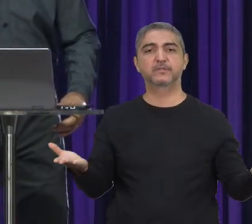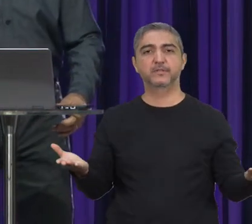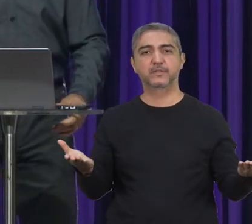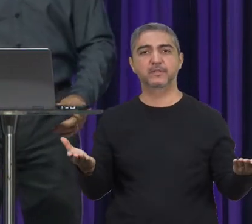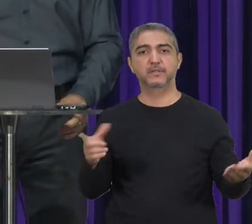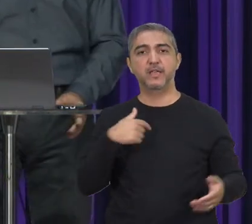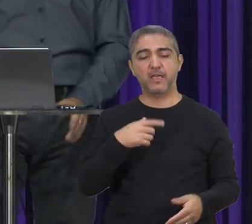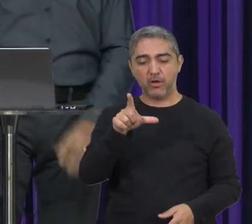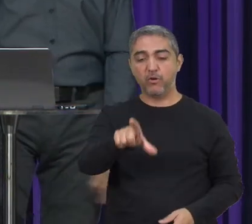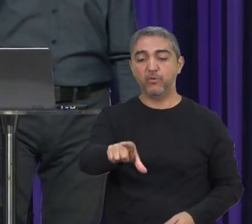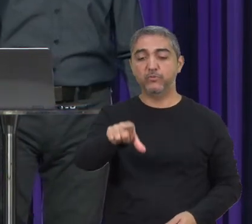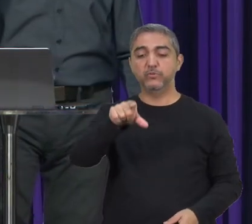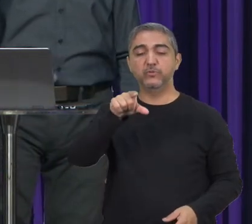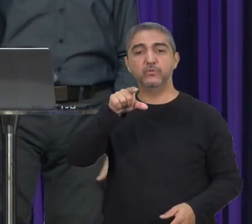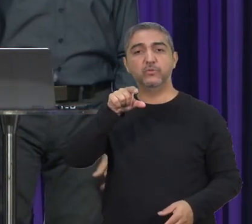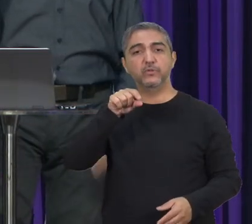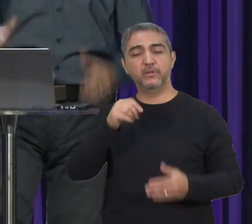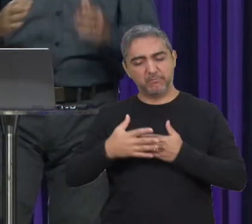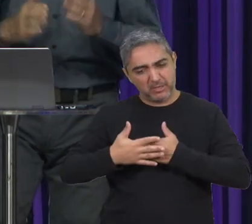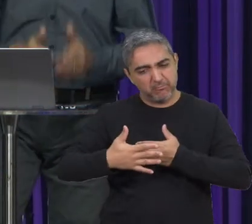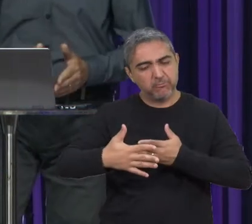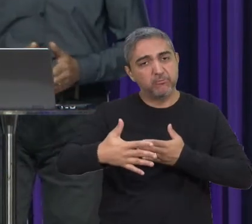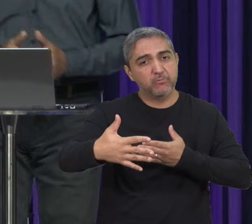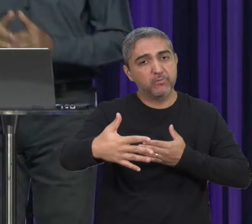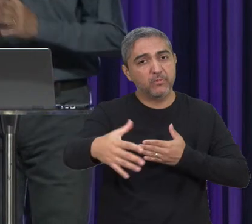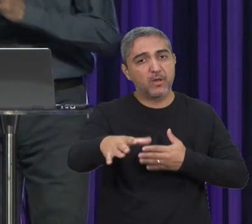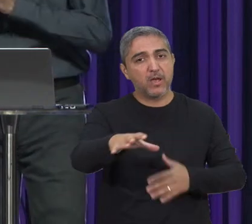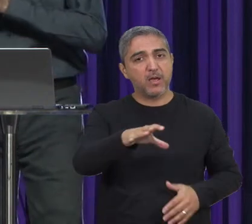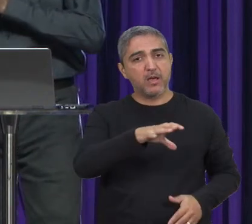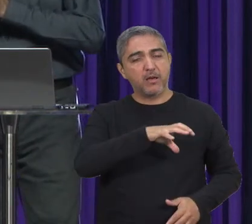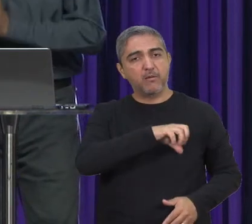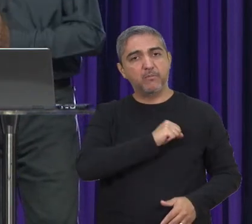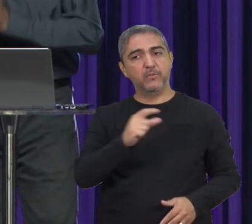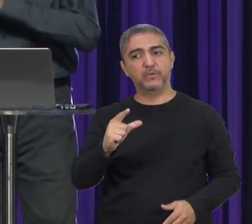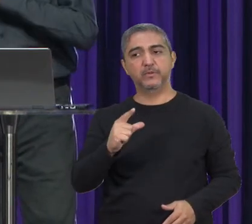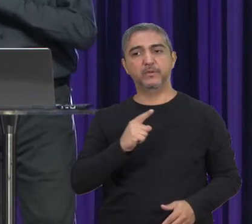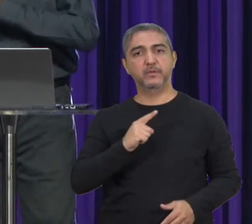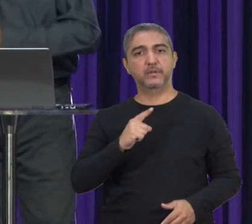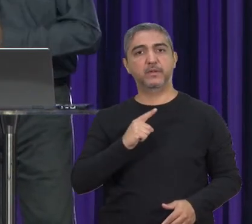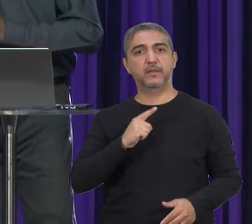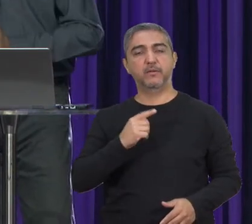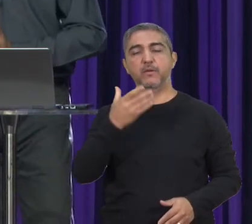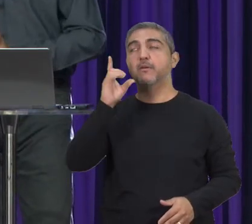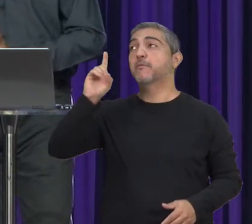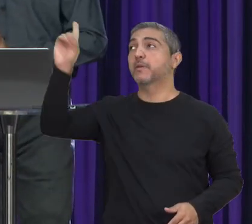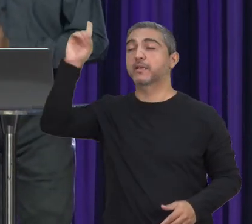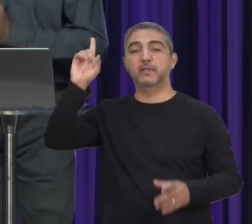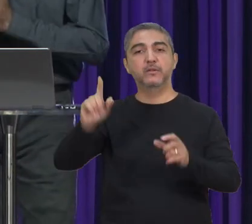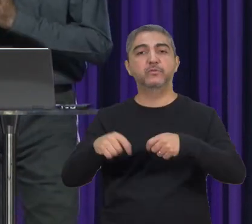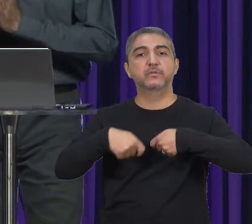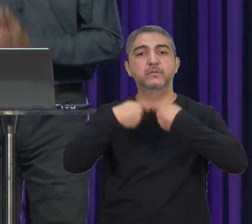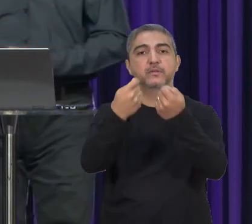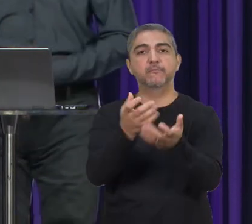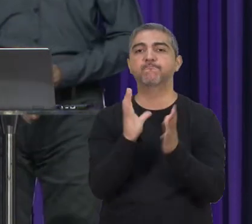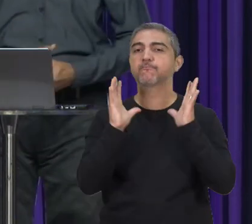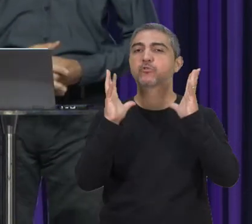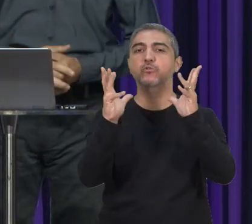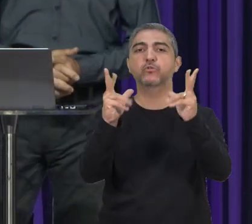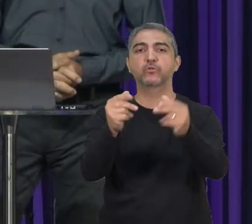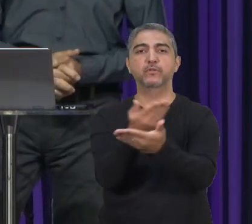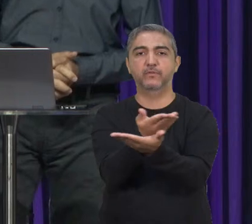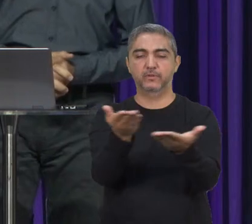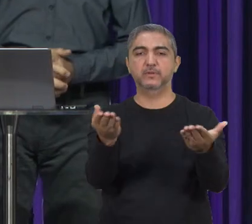duradouros no amor, para que o Pai lhes dê tudo o que pedirem em meu